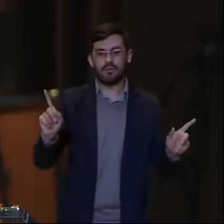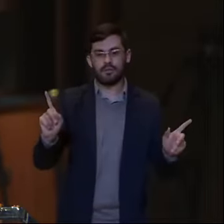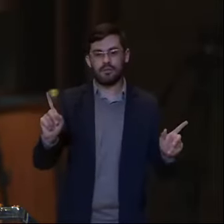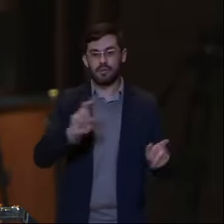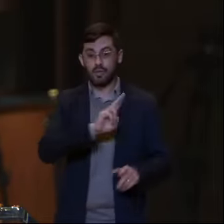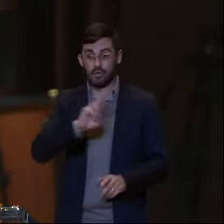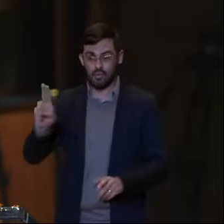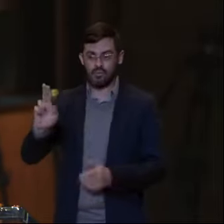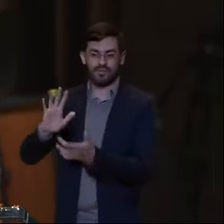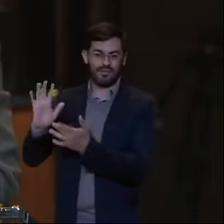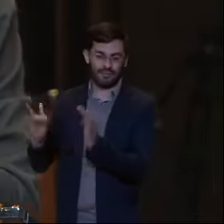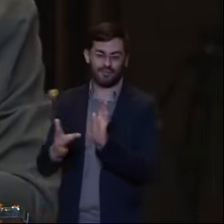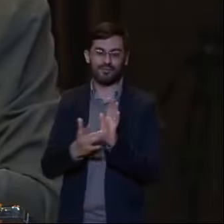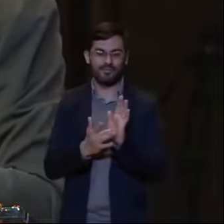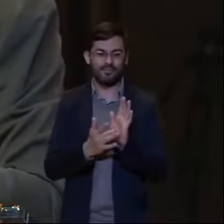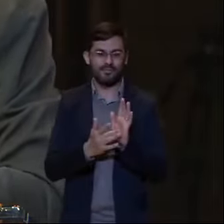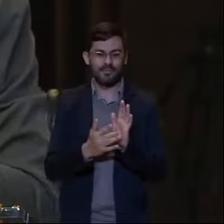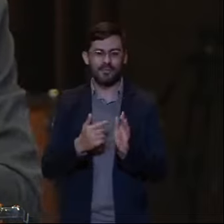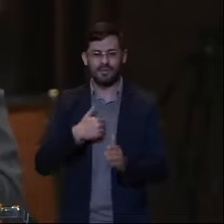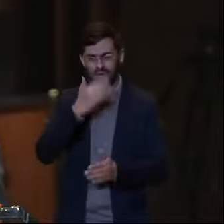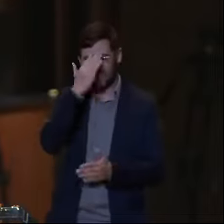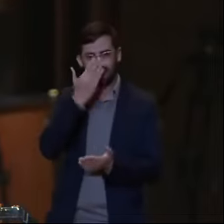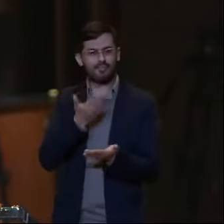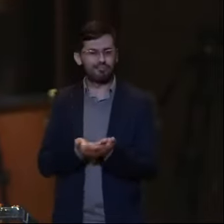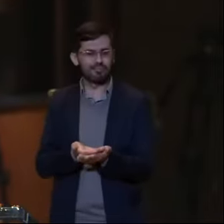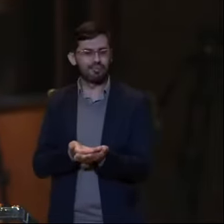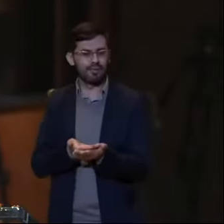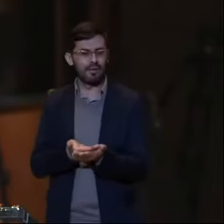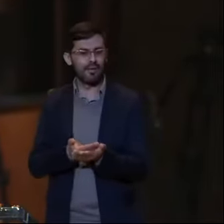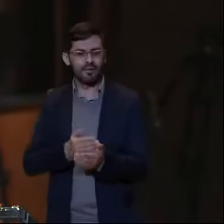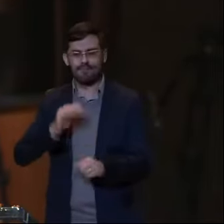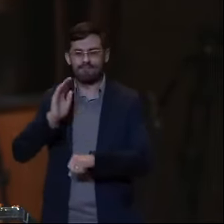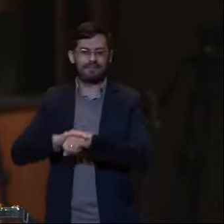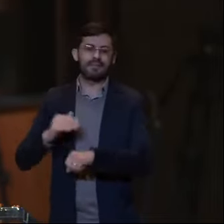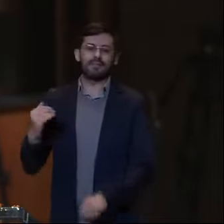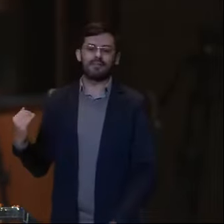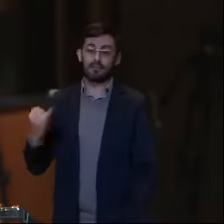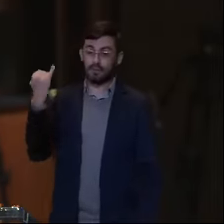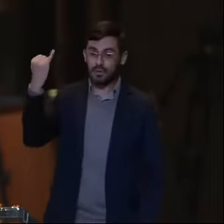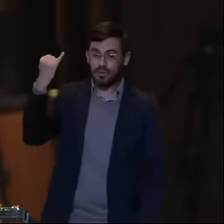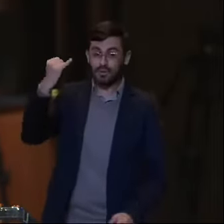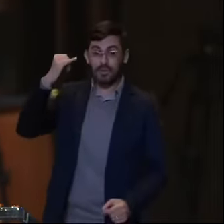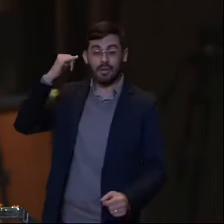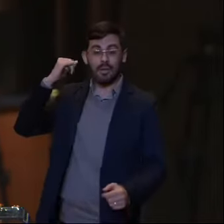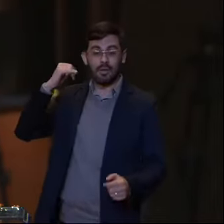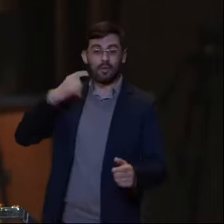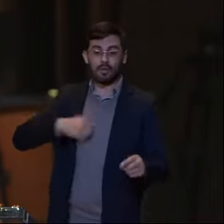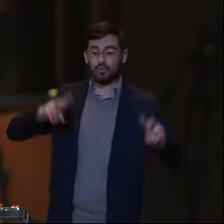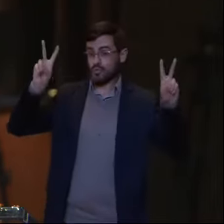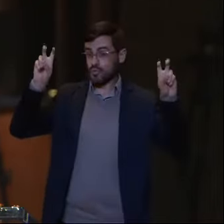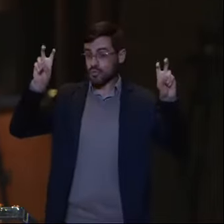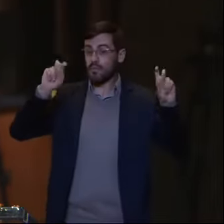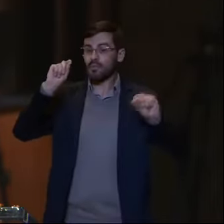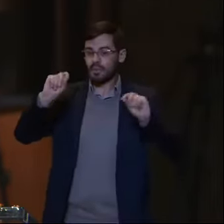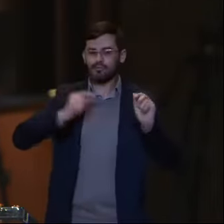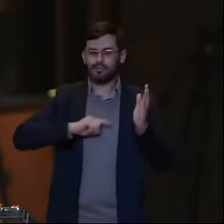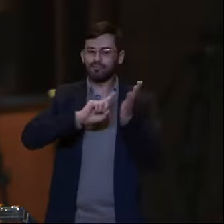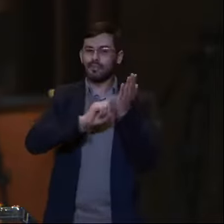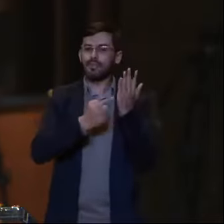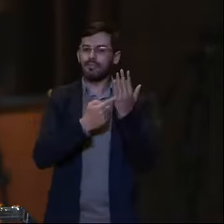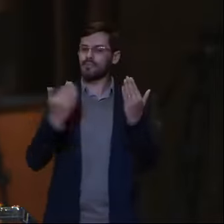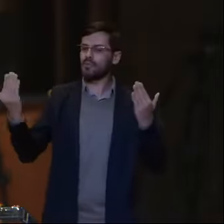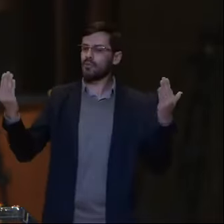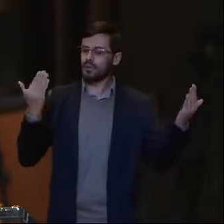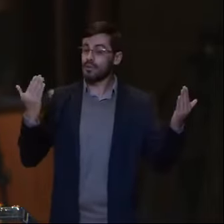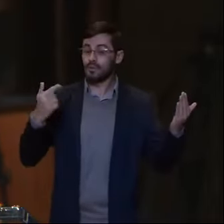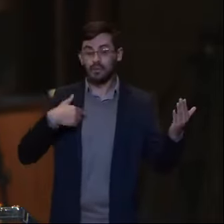nome dele. Amém? Eu acredito que essa é a principal mensagem por trás dessa ilustração. Mas eu queria te